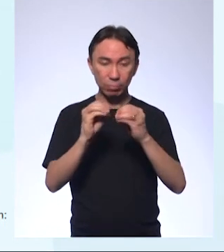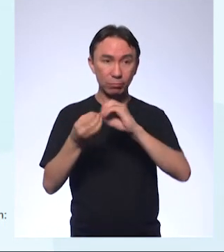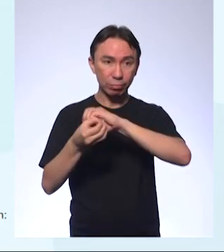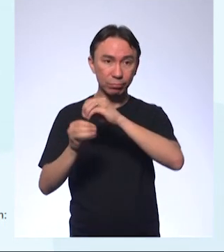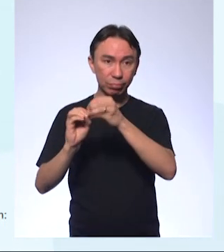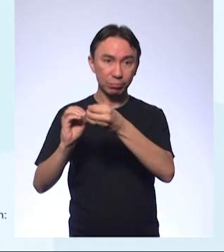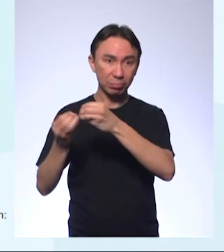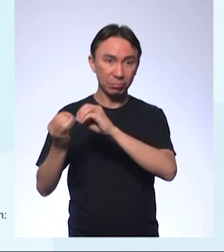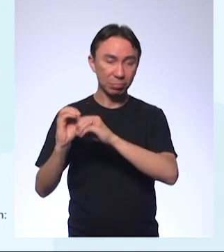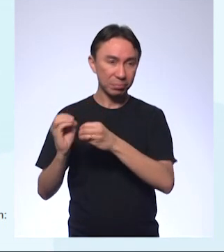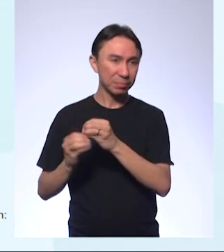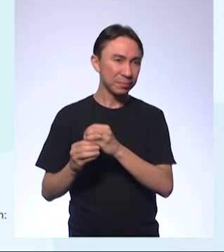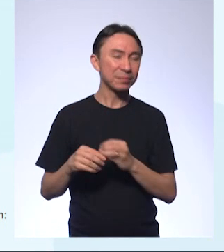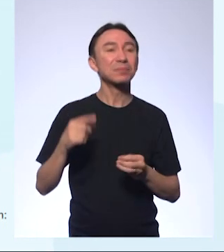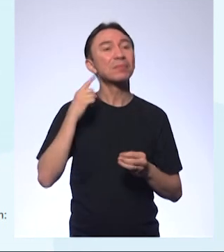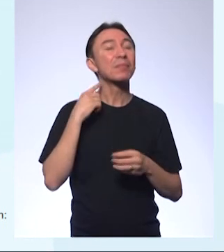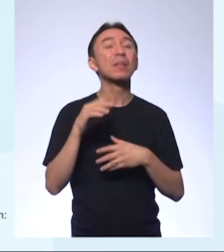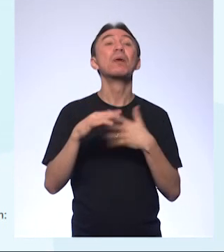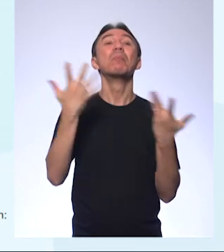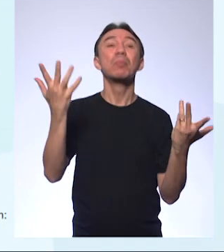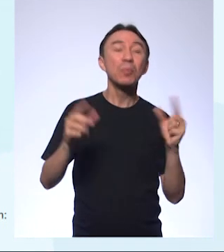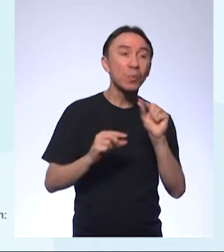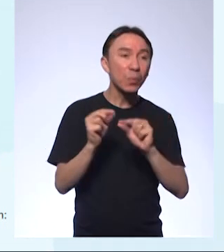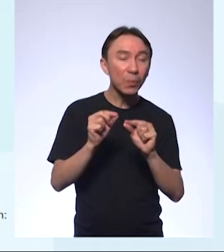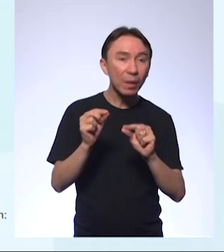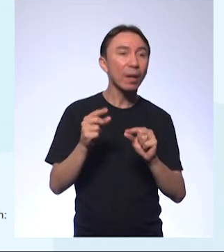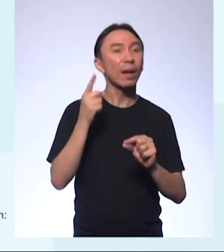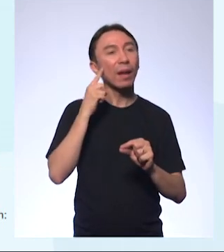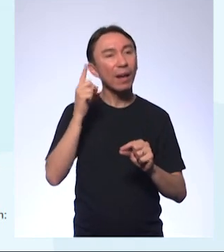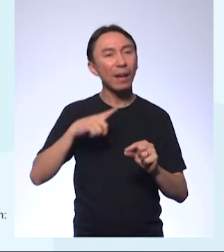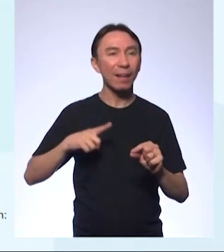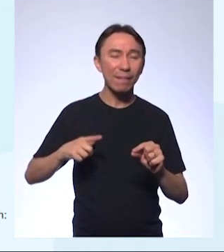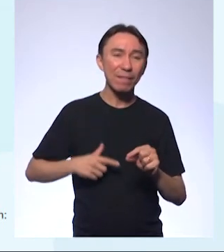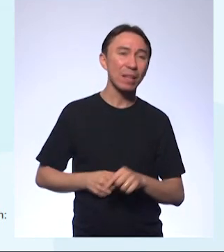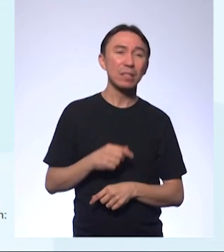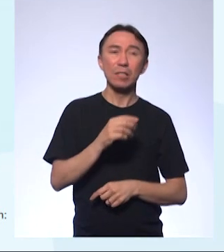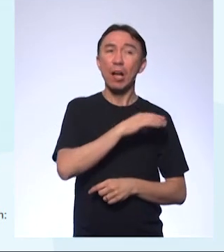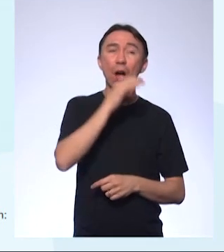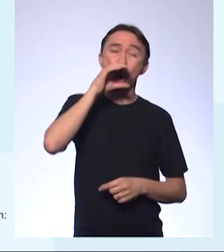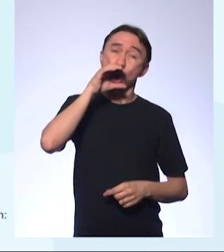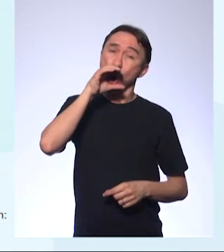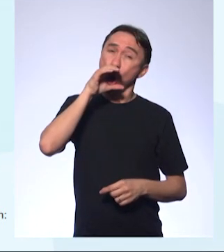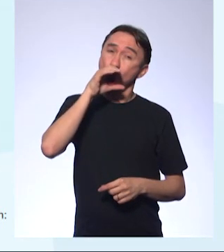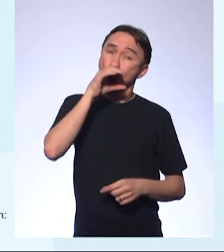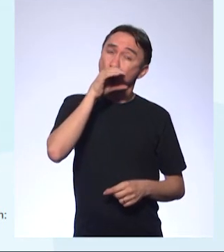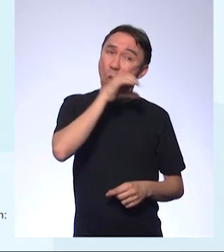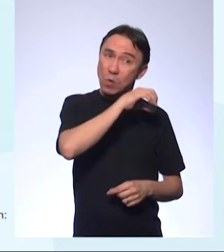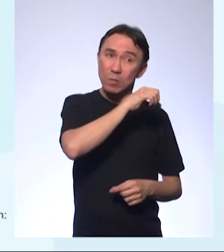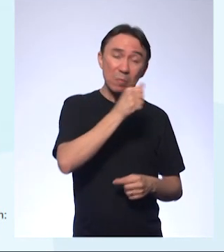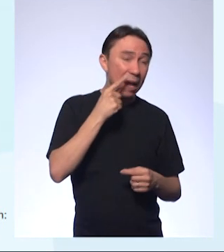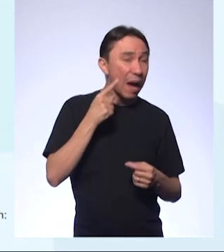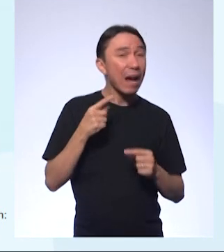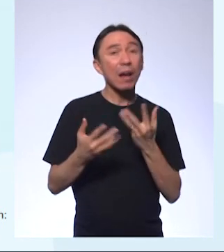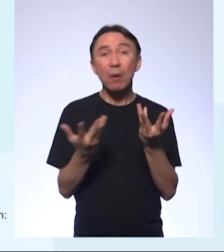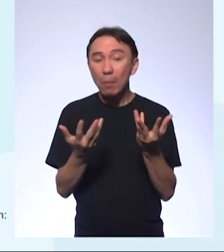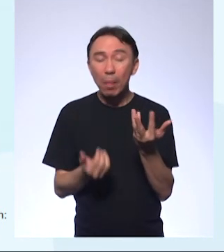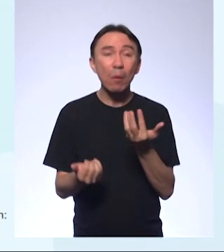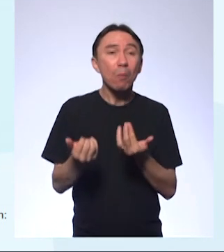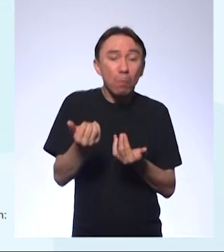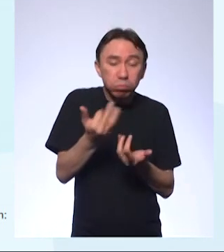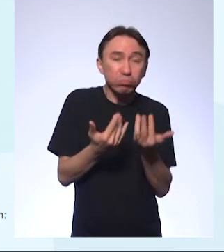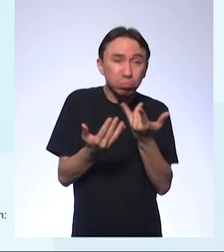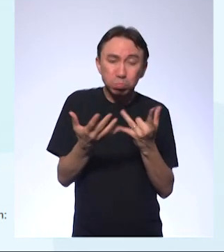Então, quais são as características? Alta temperatura de fusão e de ebulição. Então, necessita de uma energia muito grande para que